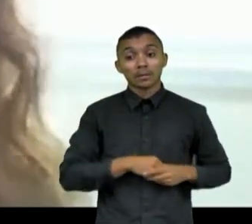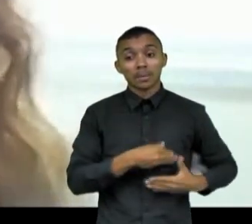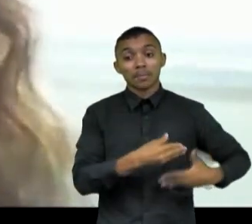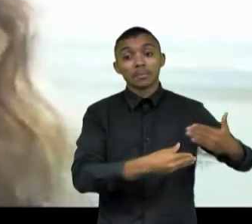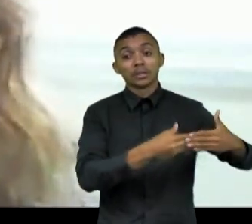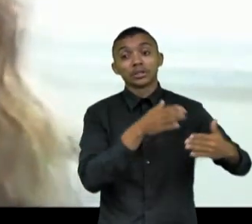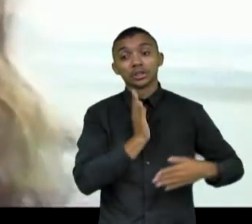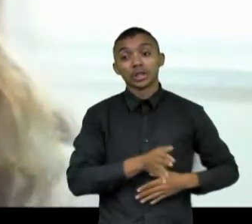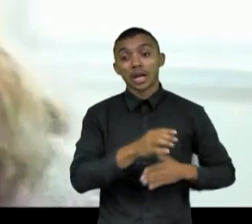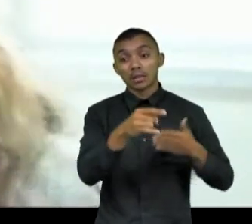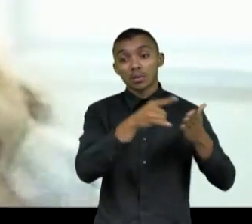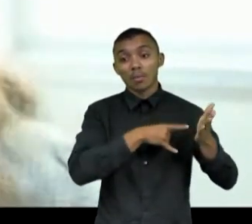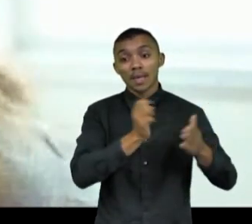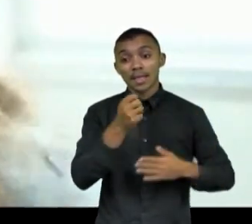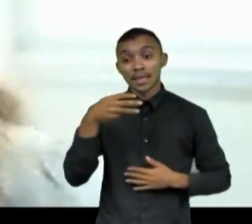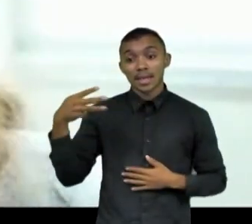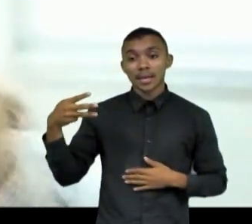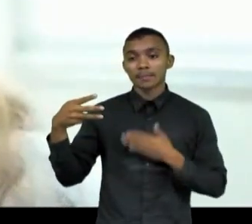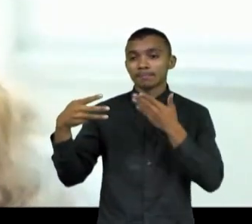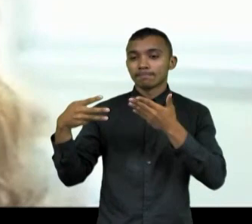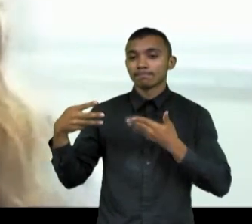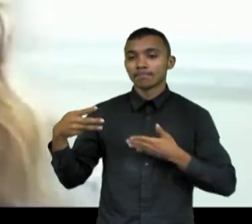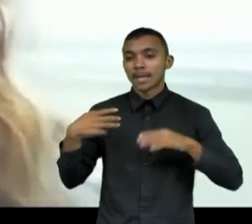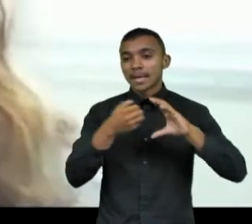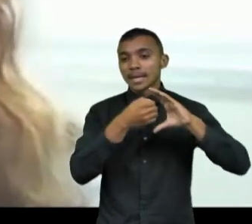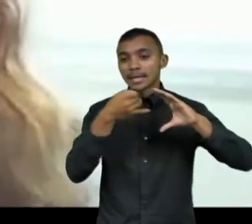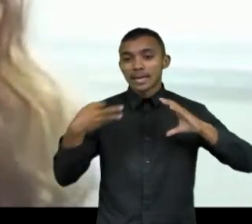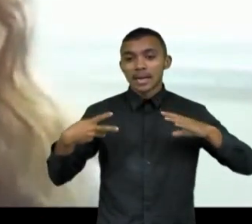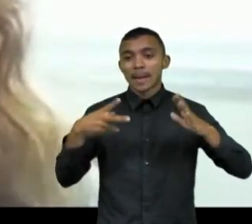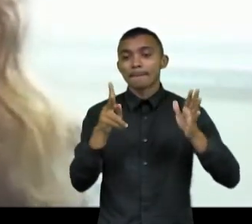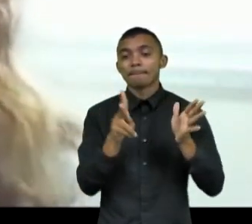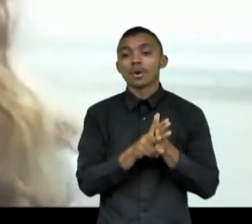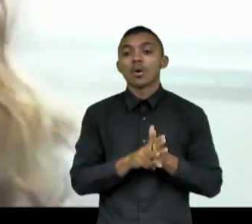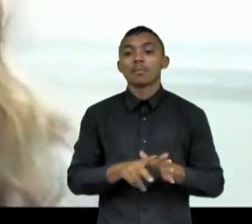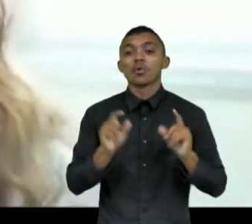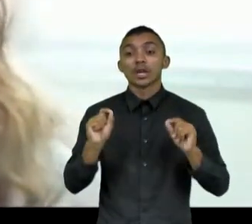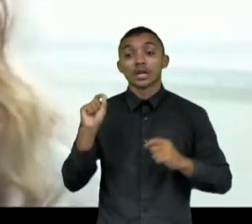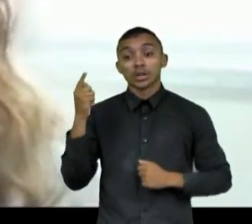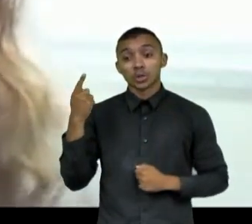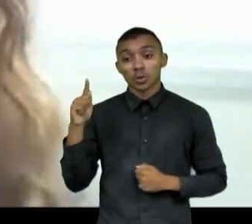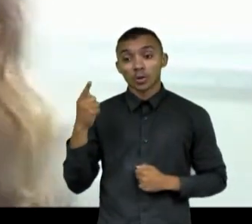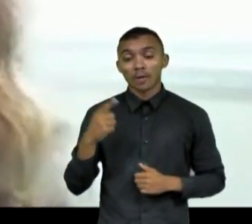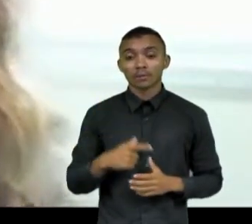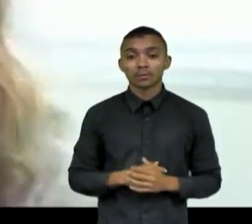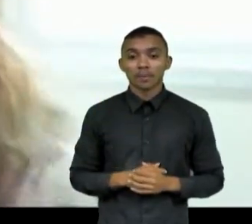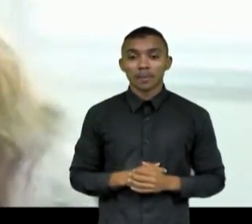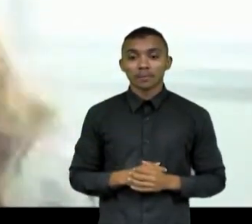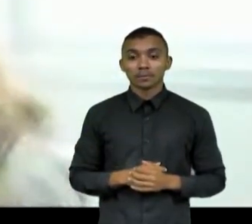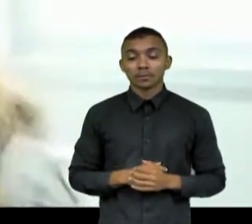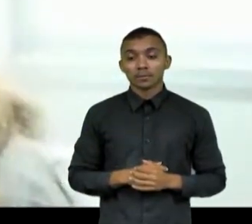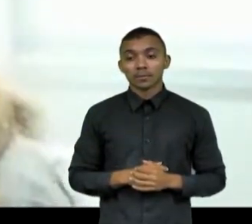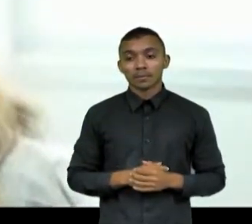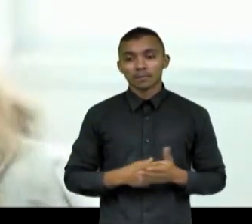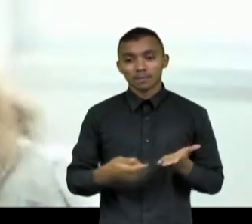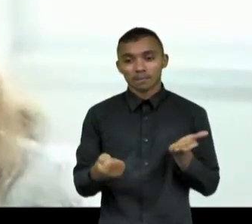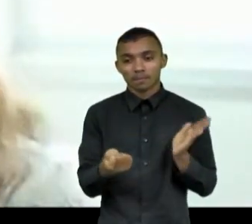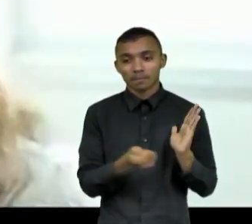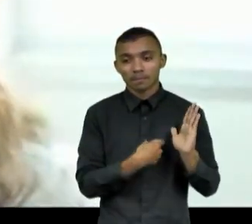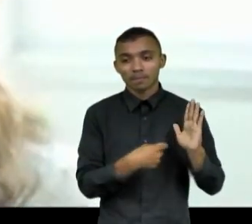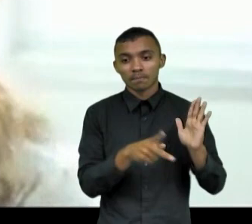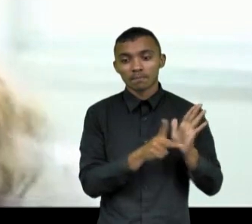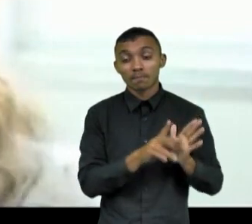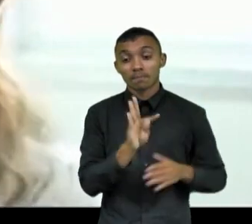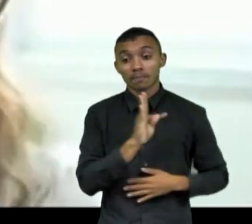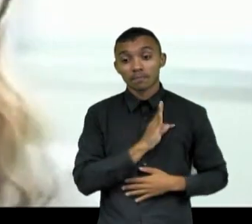três documentos que são documentos muito característicos do pedido da indicação geográfica, que é o caderno de especificação